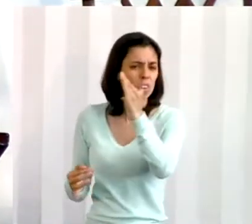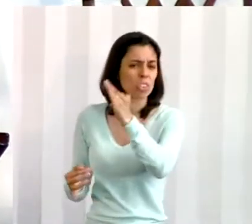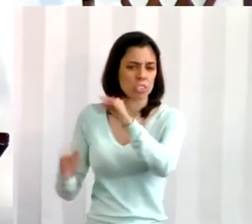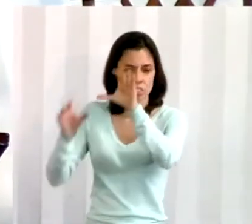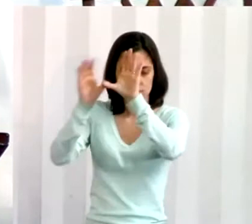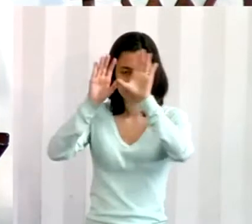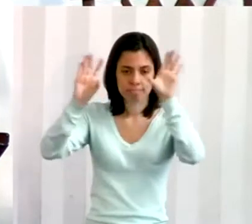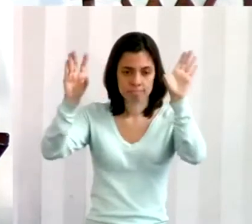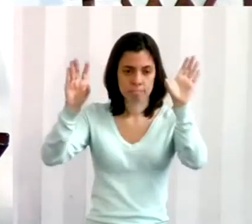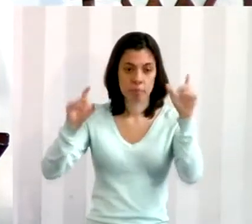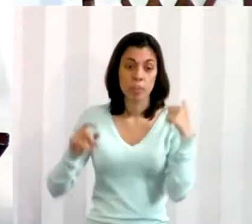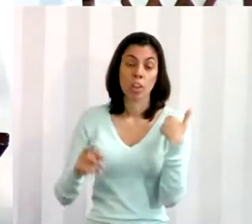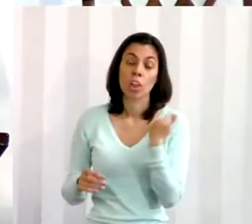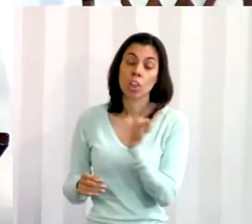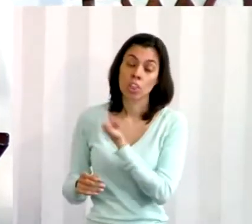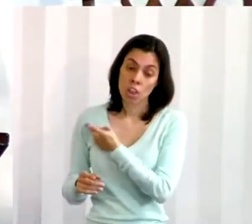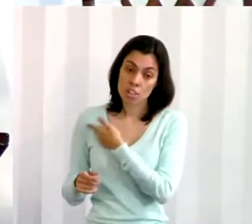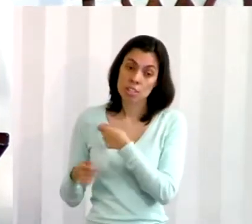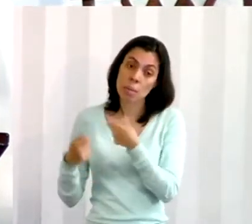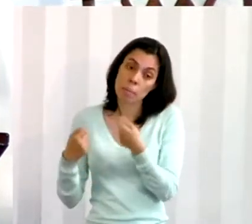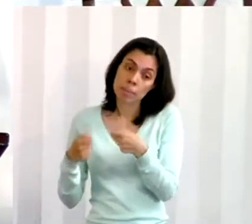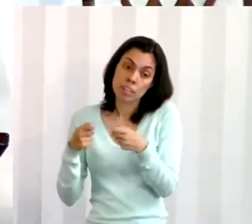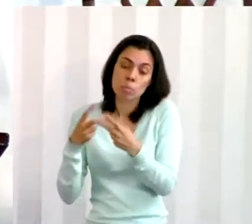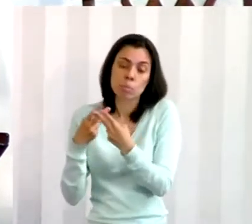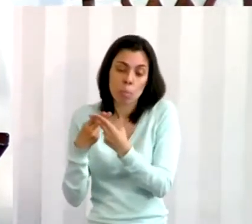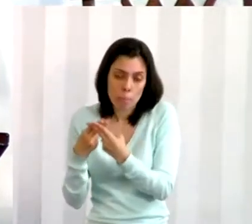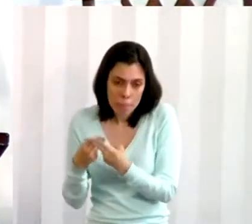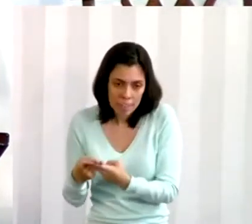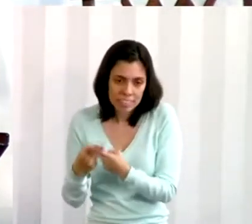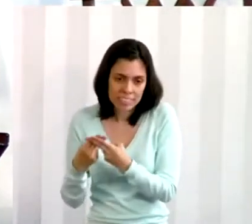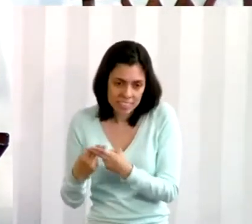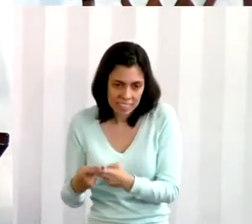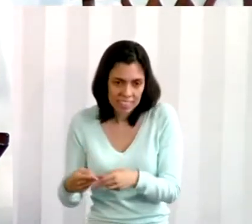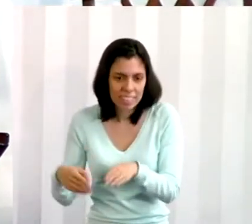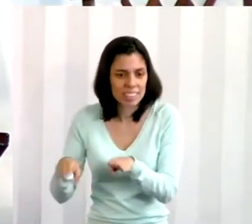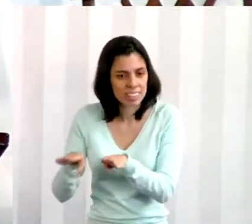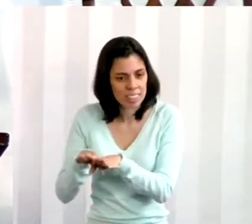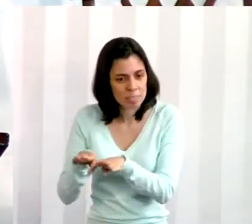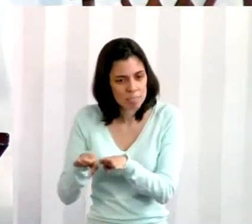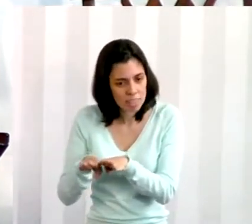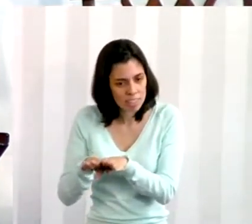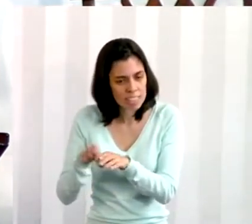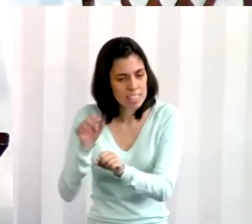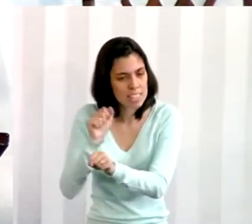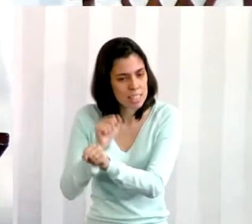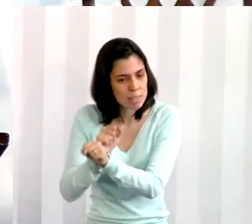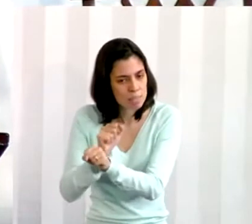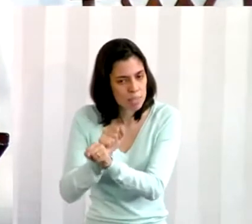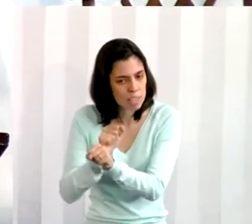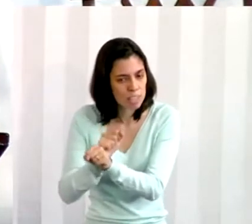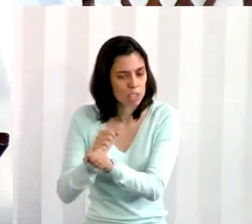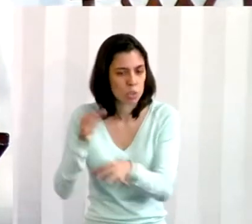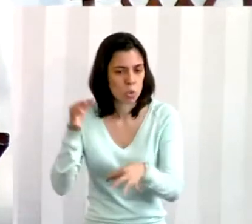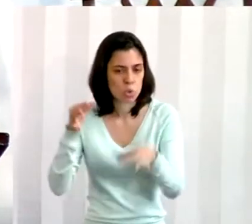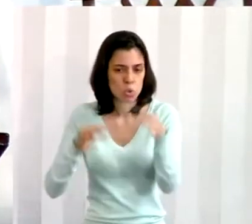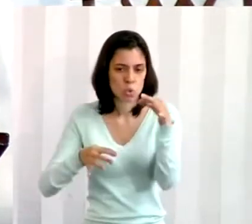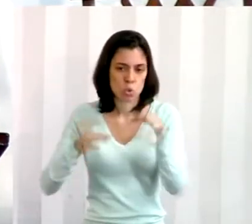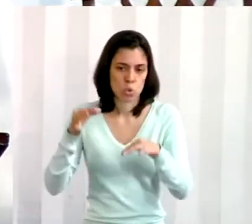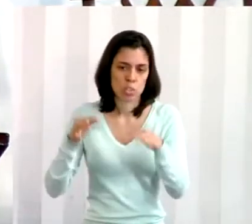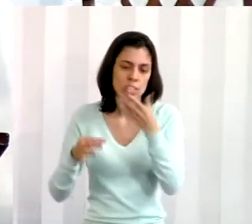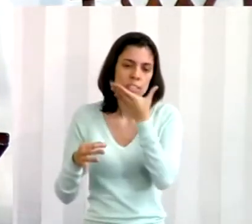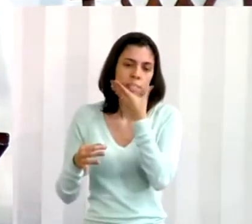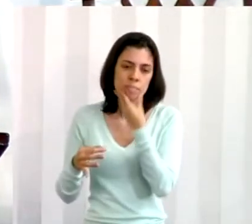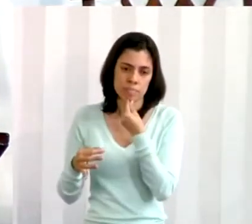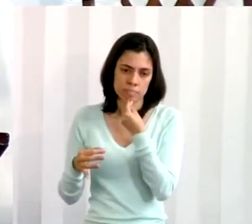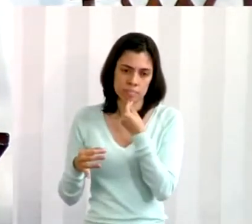para receber o juiz. Ele voltará. Você não será julgado por suas obras, porque a